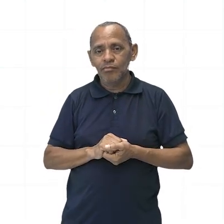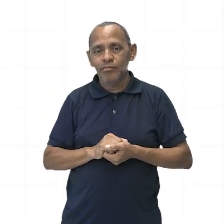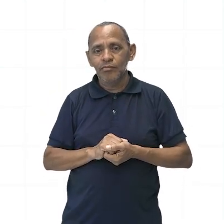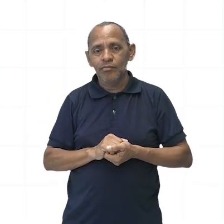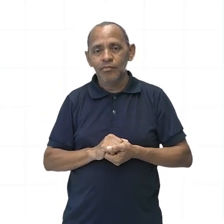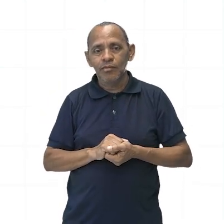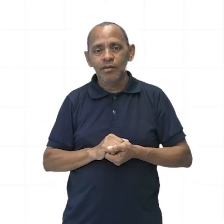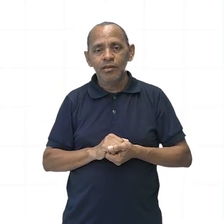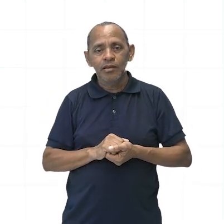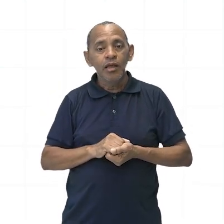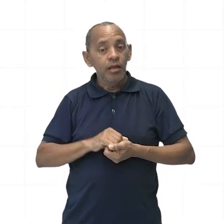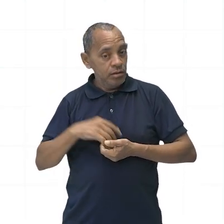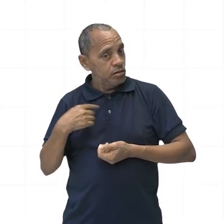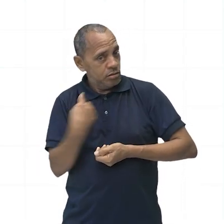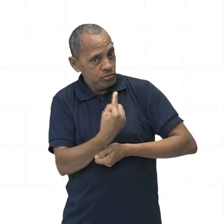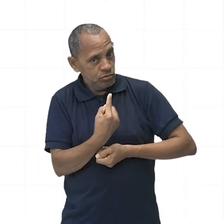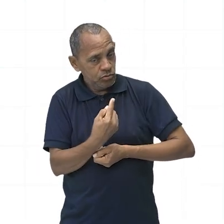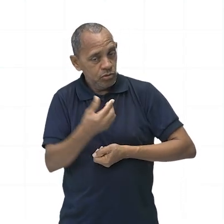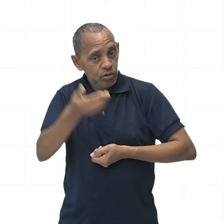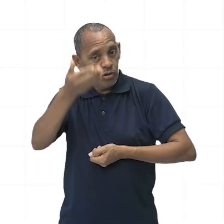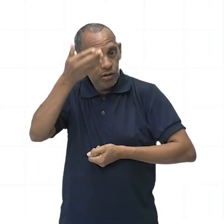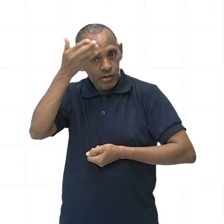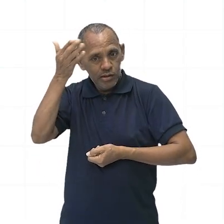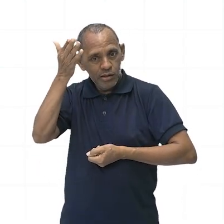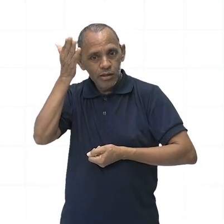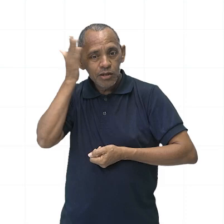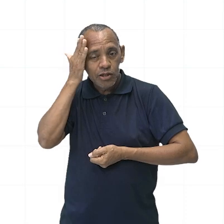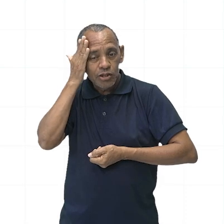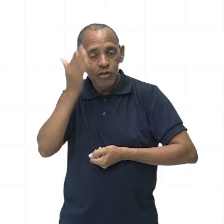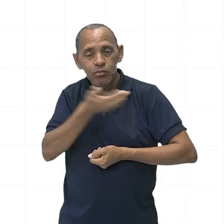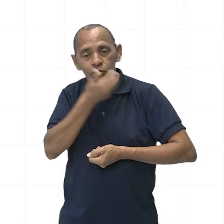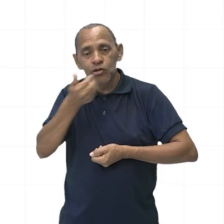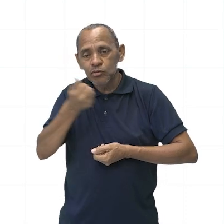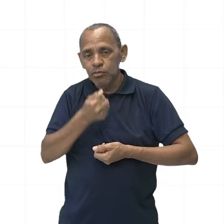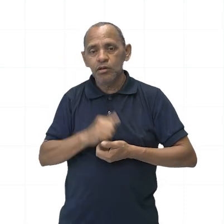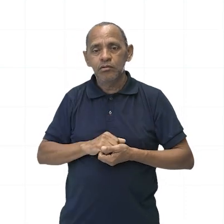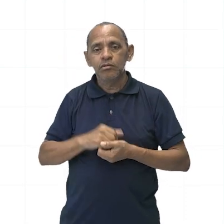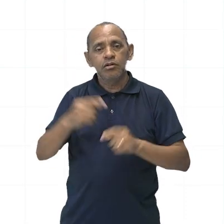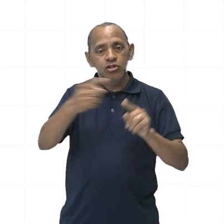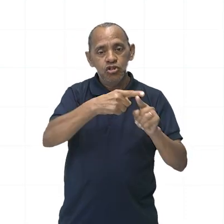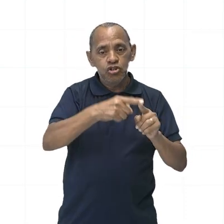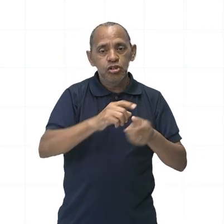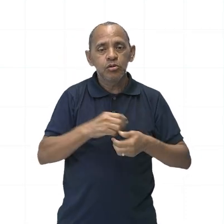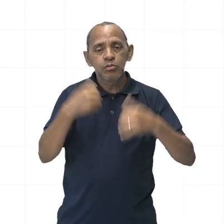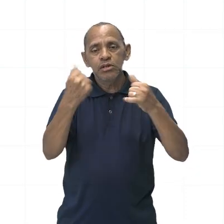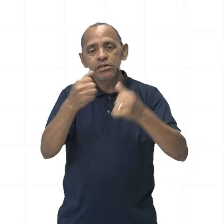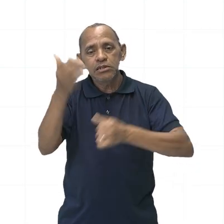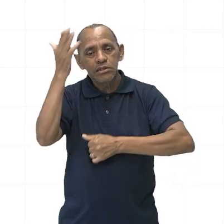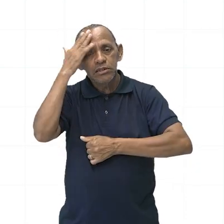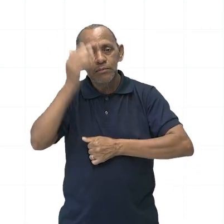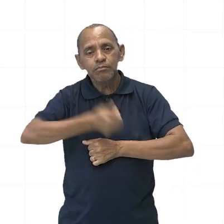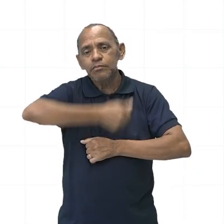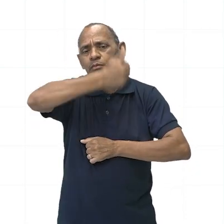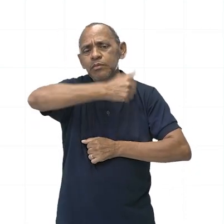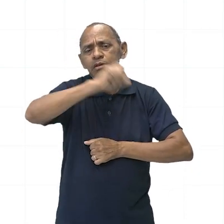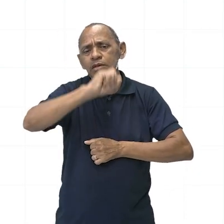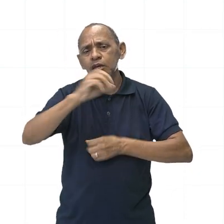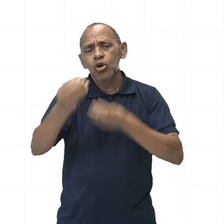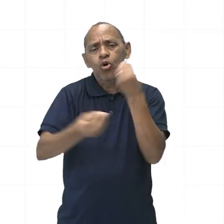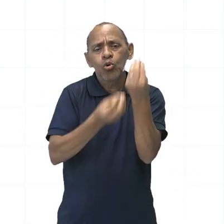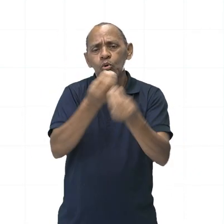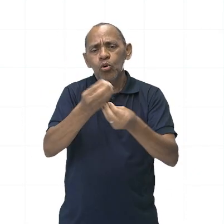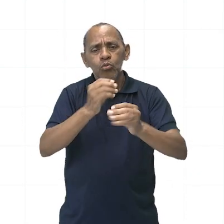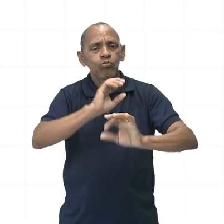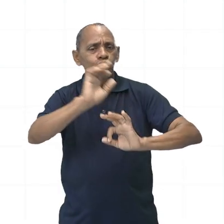para a gente entender um pouco mais sobre esse tipo de mutação gênica, a gente precisa entender primeiro como está